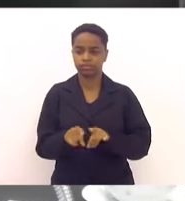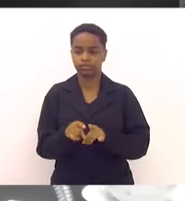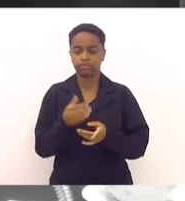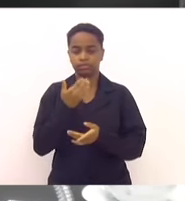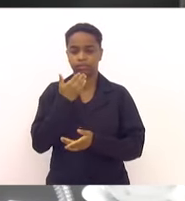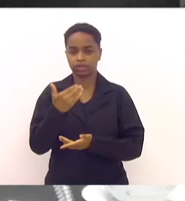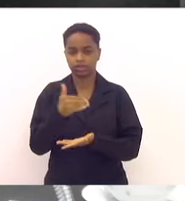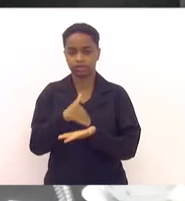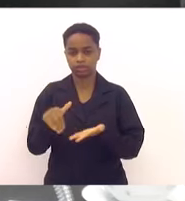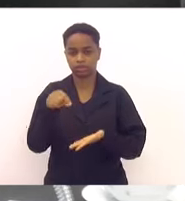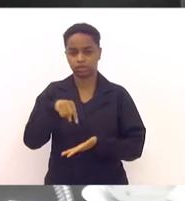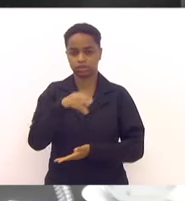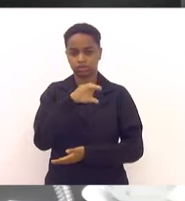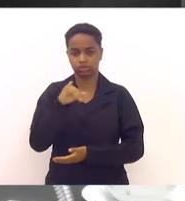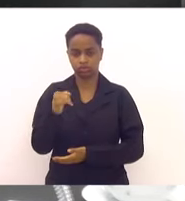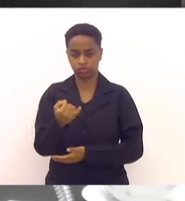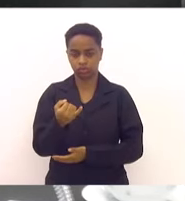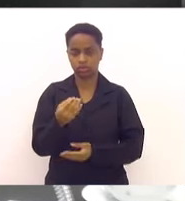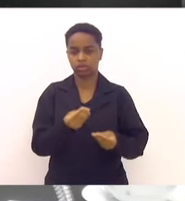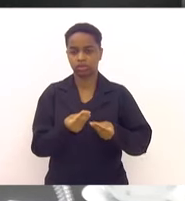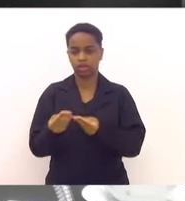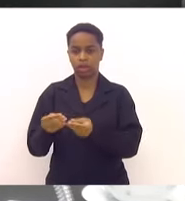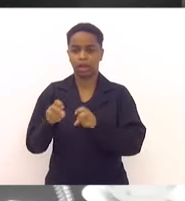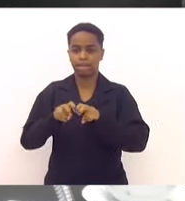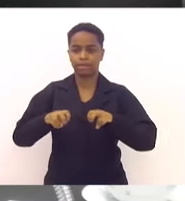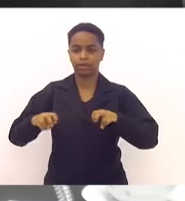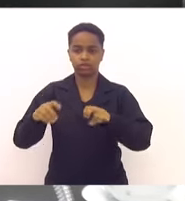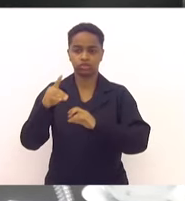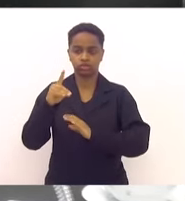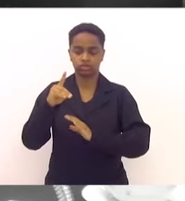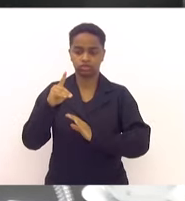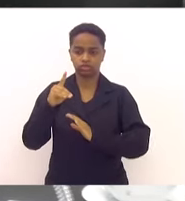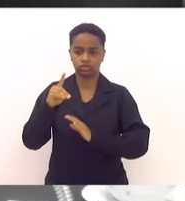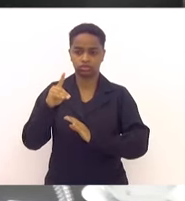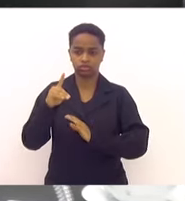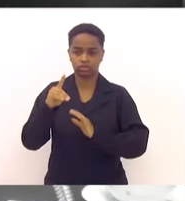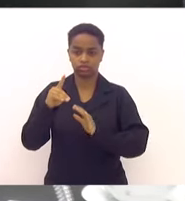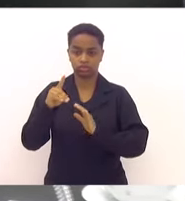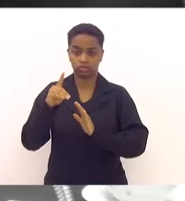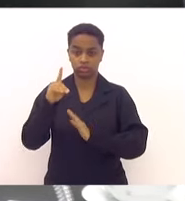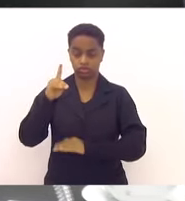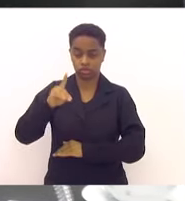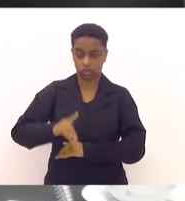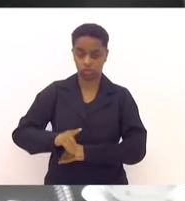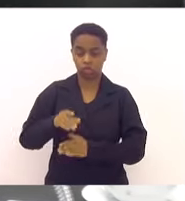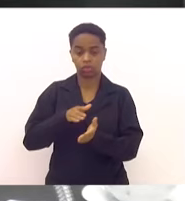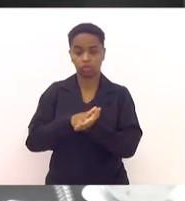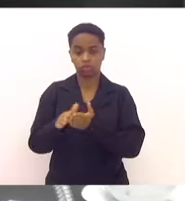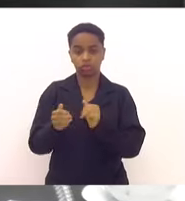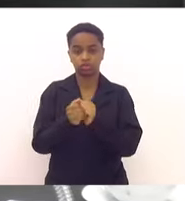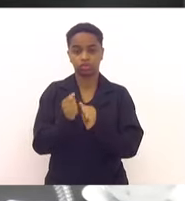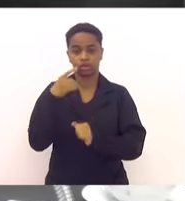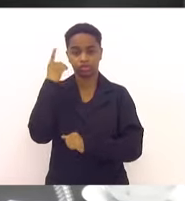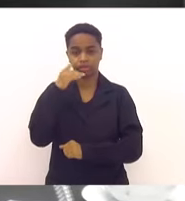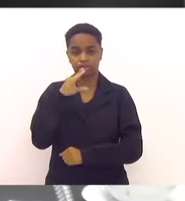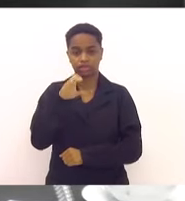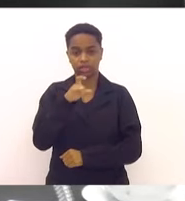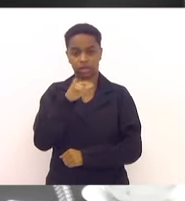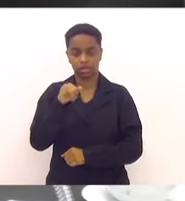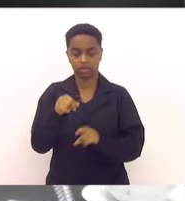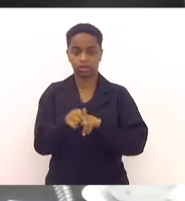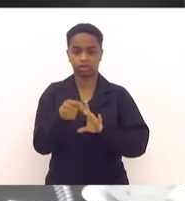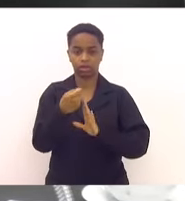CCJ faça as diligências junto à mesa diretora para a republicação com a deputada Célia constando como